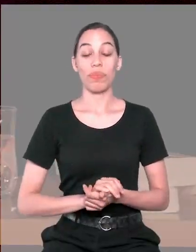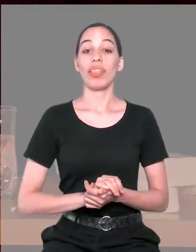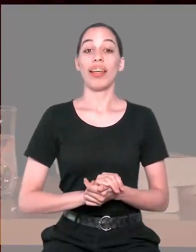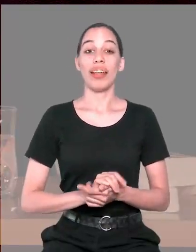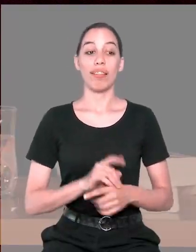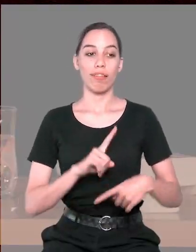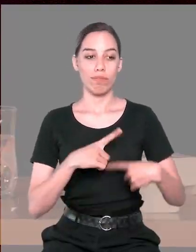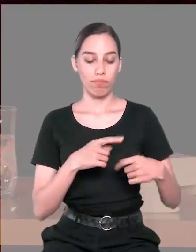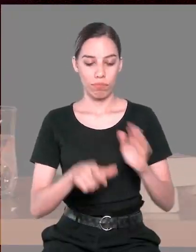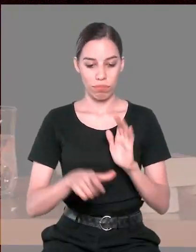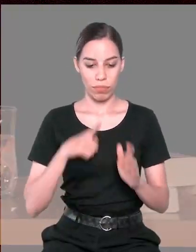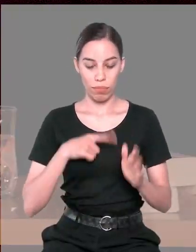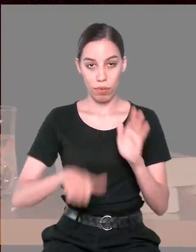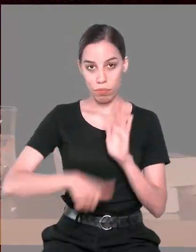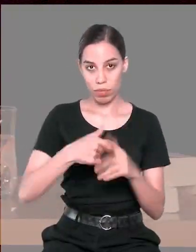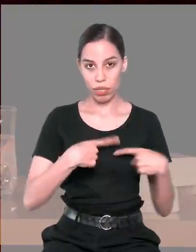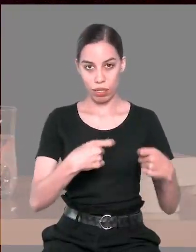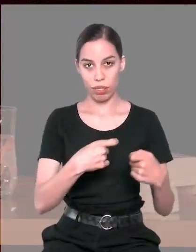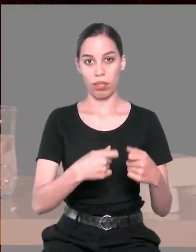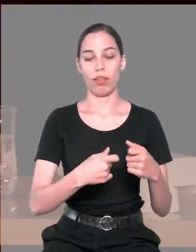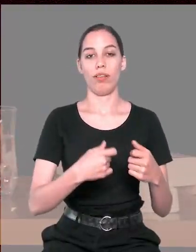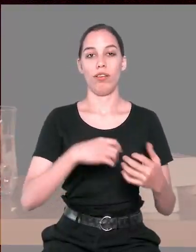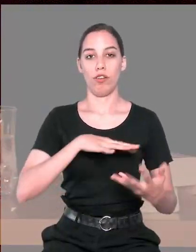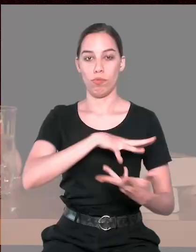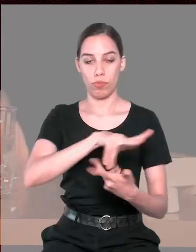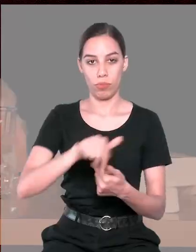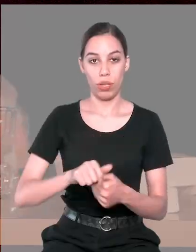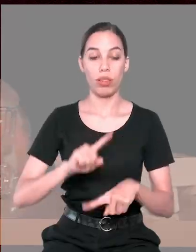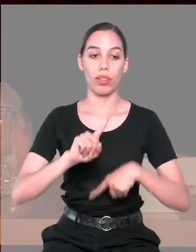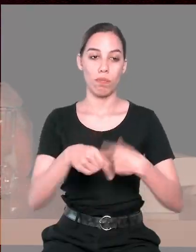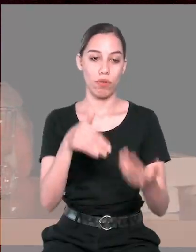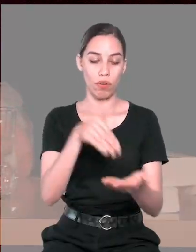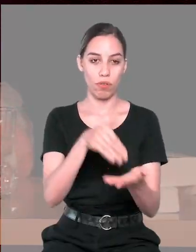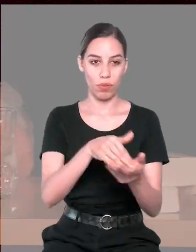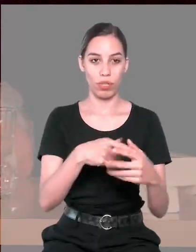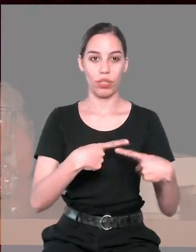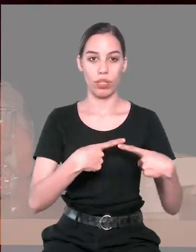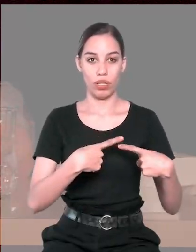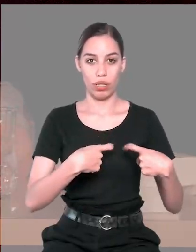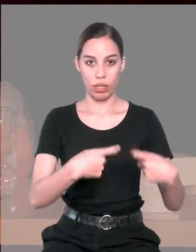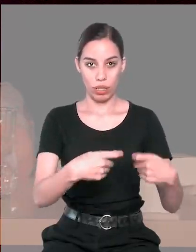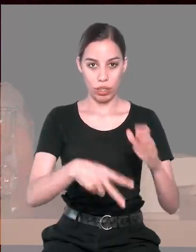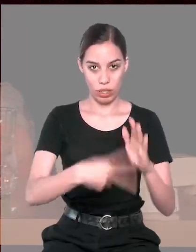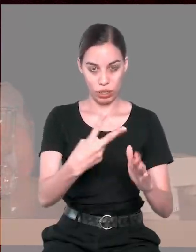atravessa a Primeira Guerra Mundial e morre logo depois do fim da Segunda Guerra. Né?